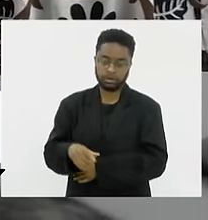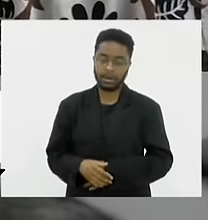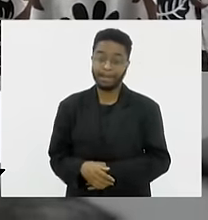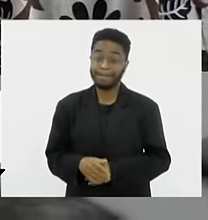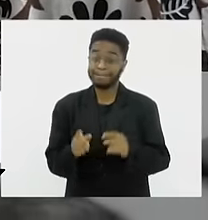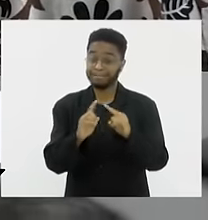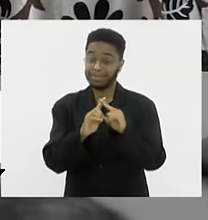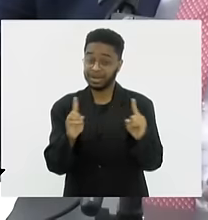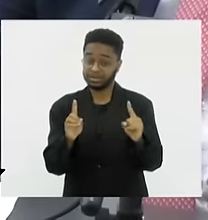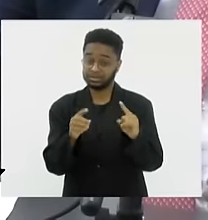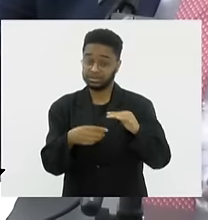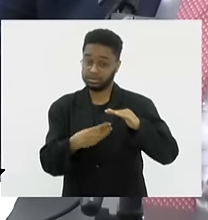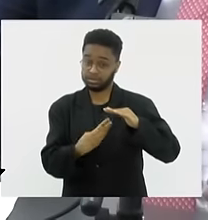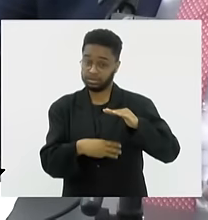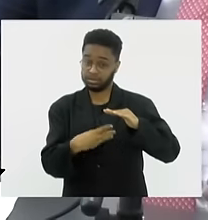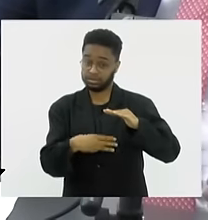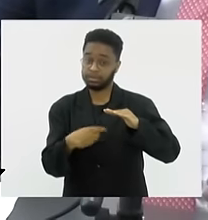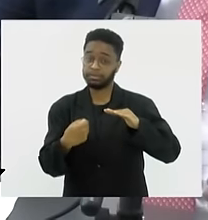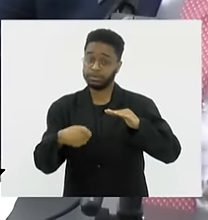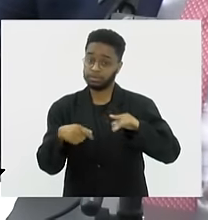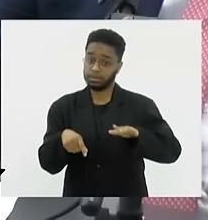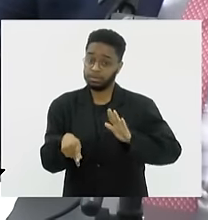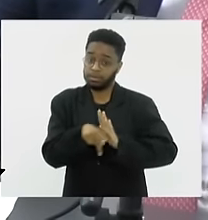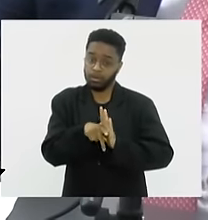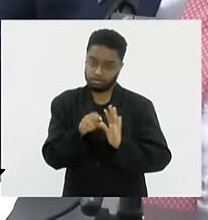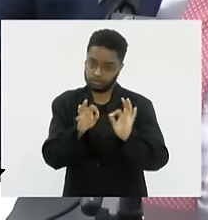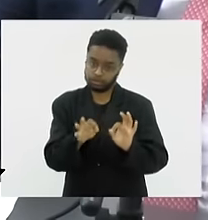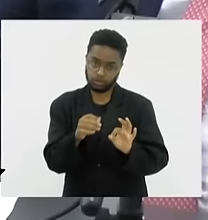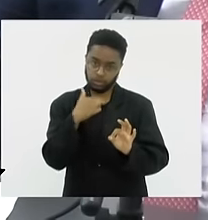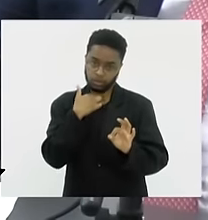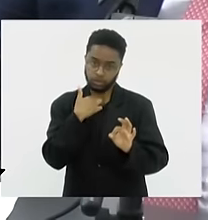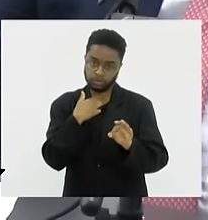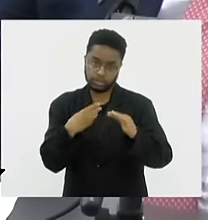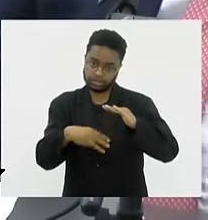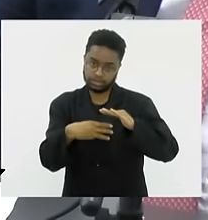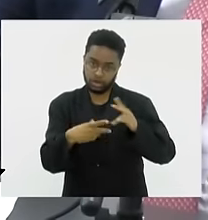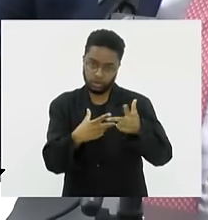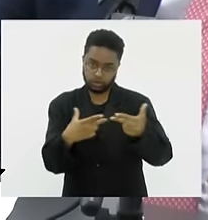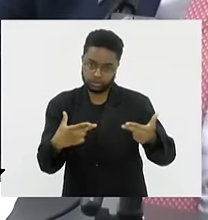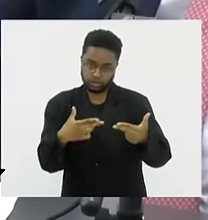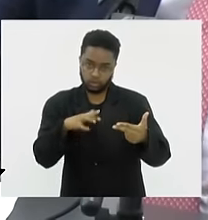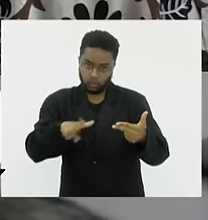para terceirizar, ela tem que ter os próprios, né? Ninguém pode terceirizar aquilo que não tem.